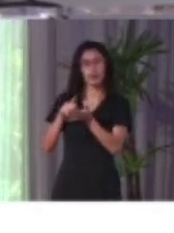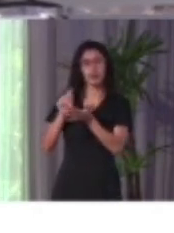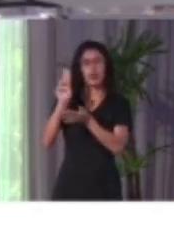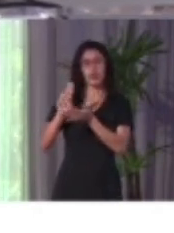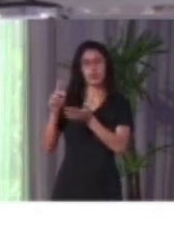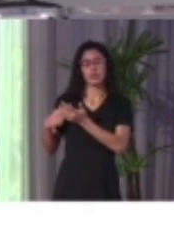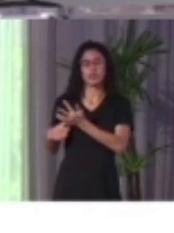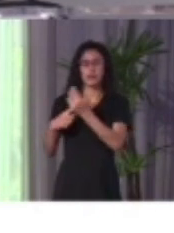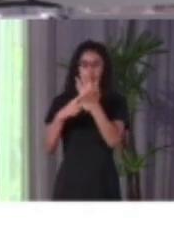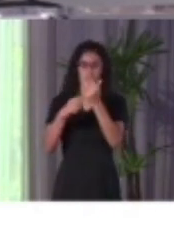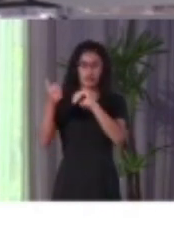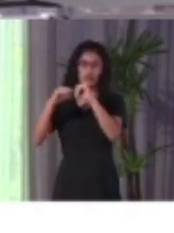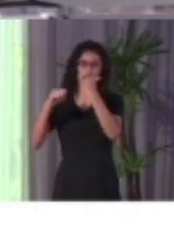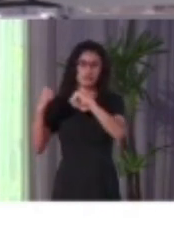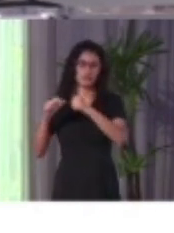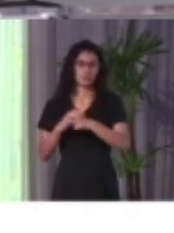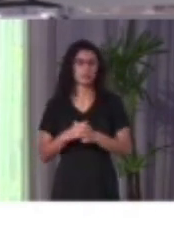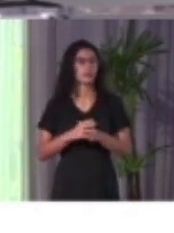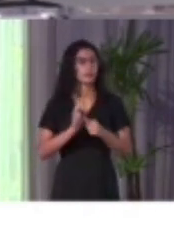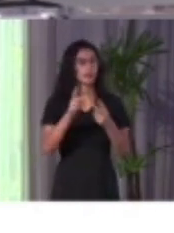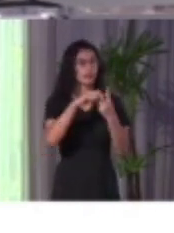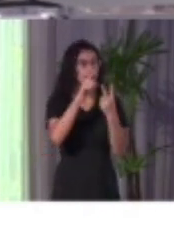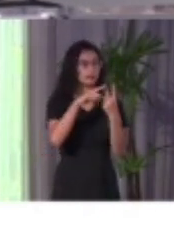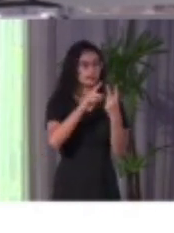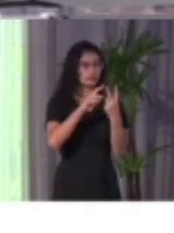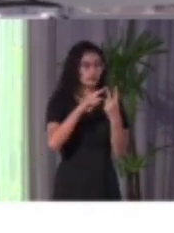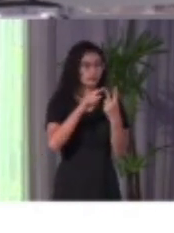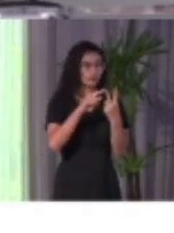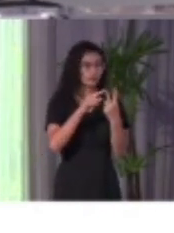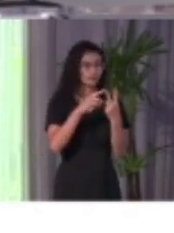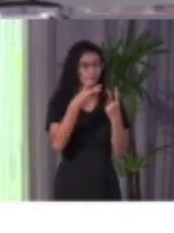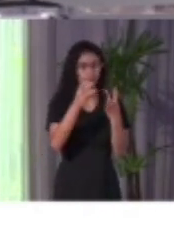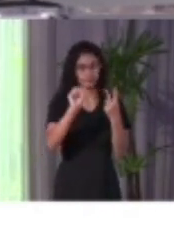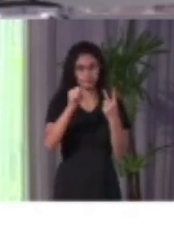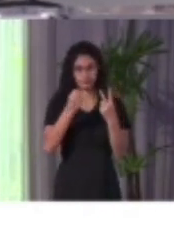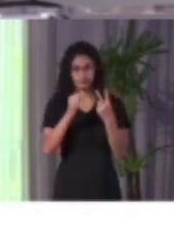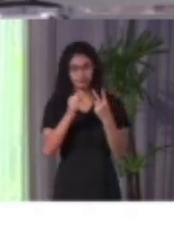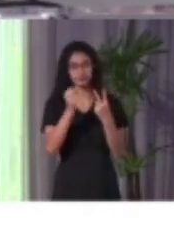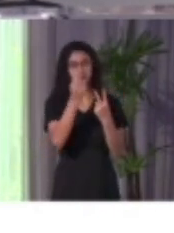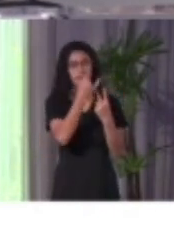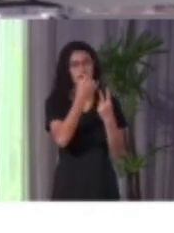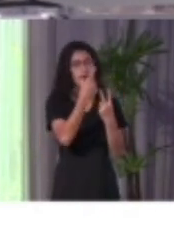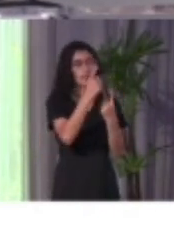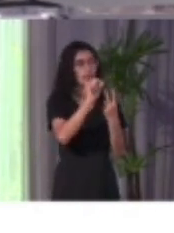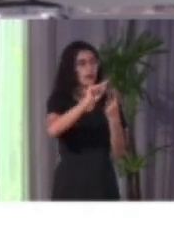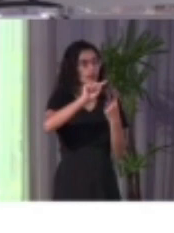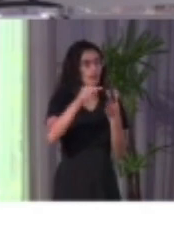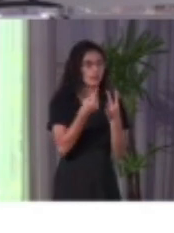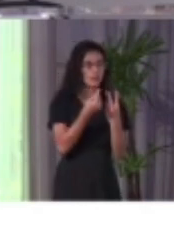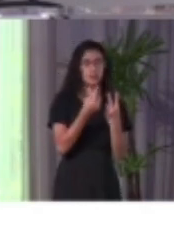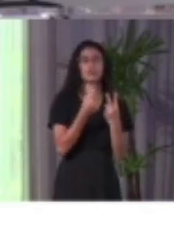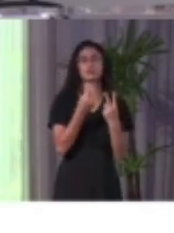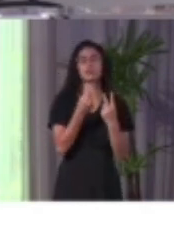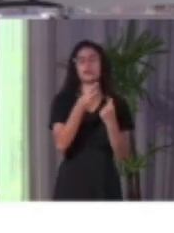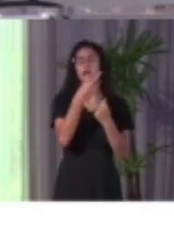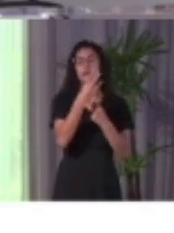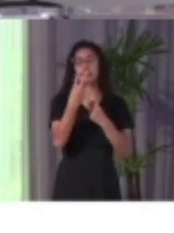da tecnologia em avaliação. Já na segunda consulta pública, 38, das quase 10.500